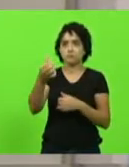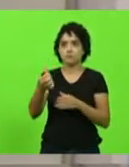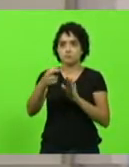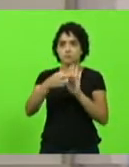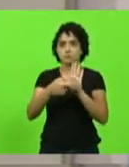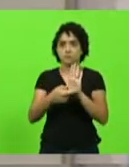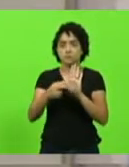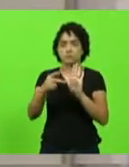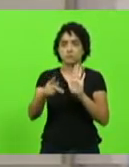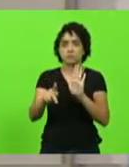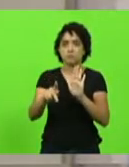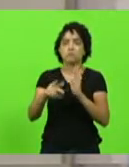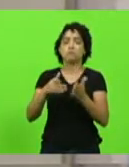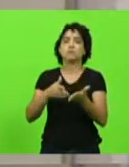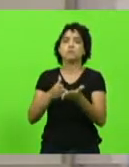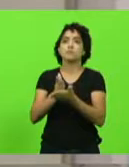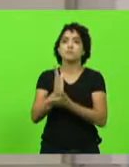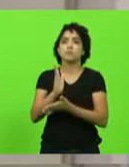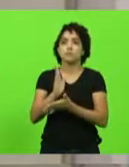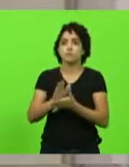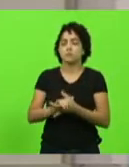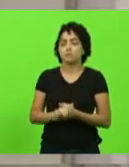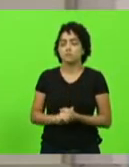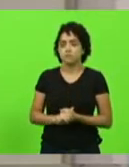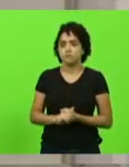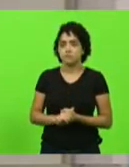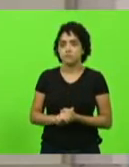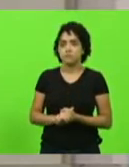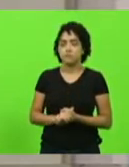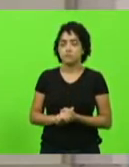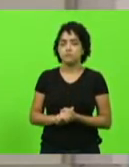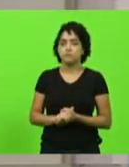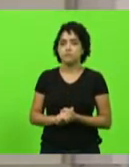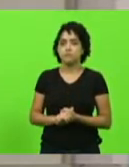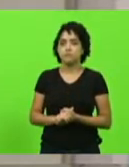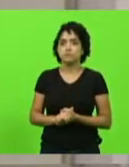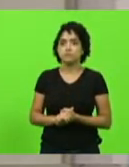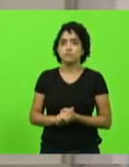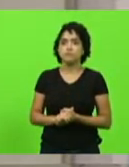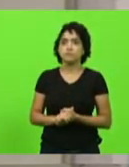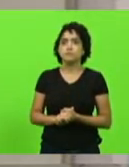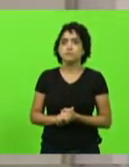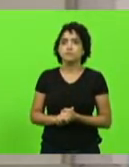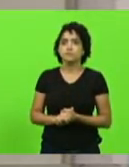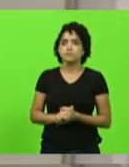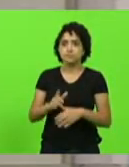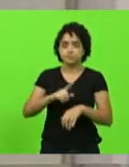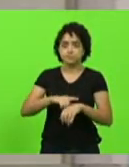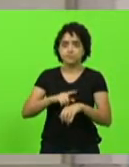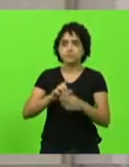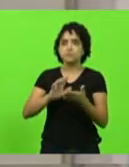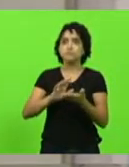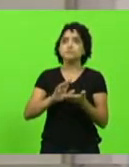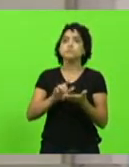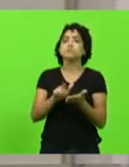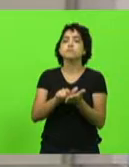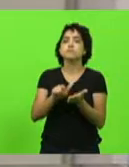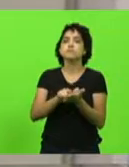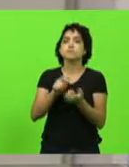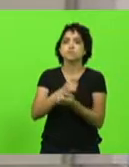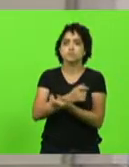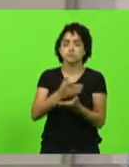regimento interno, o senhor presidente deu-a por aprovada. Expediente. O senhor presidente solicitou que se